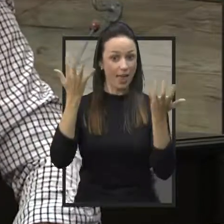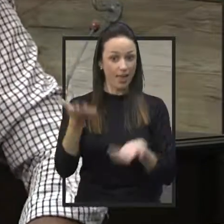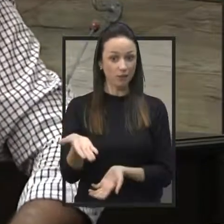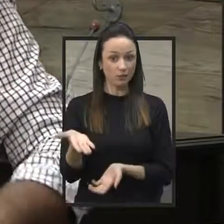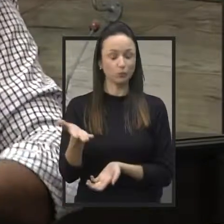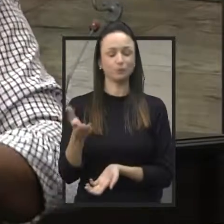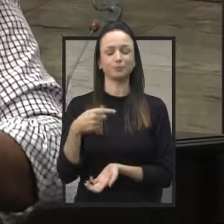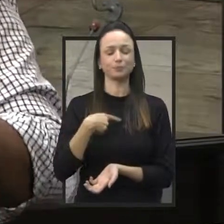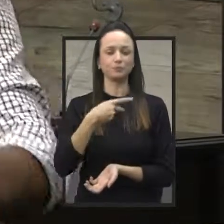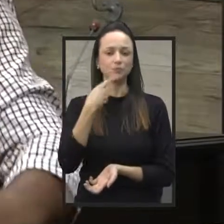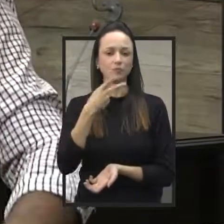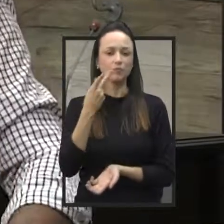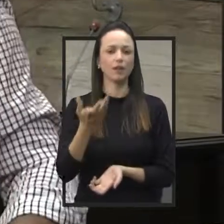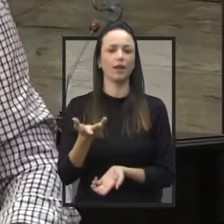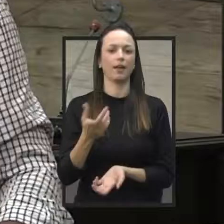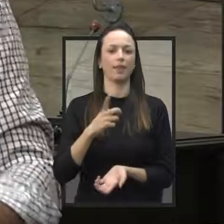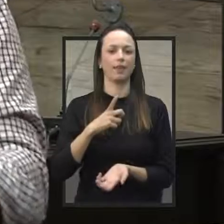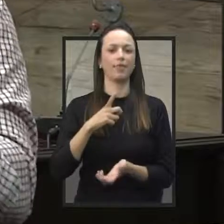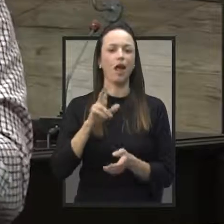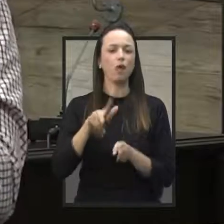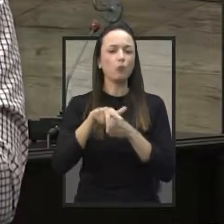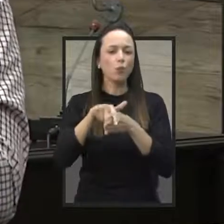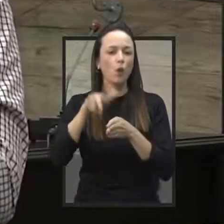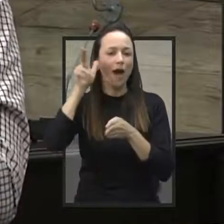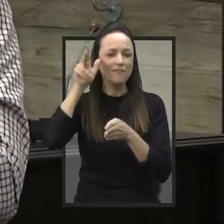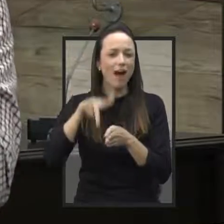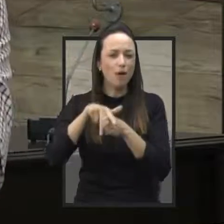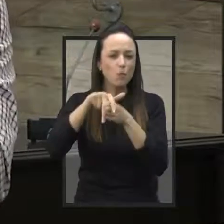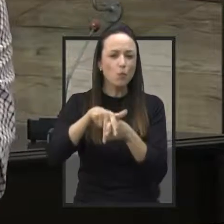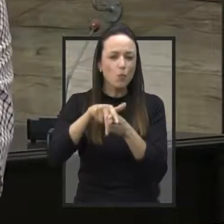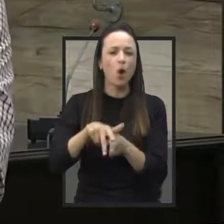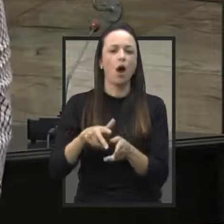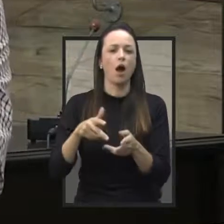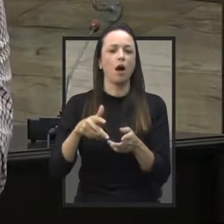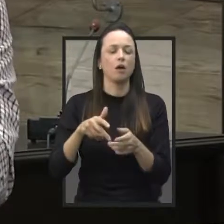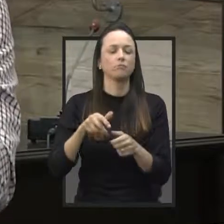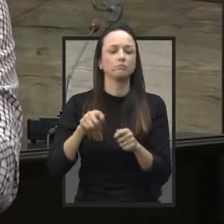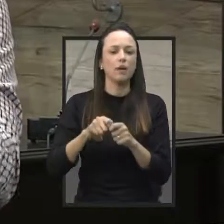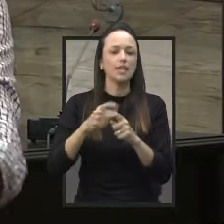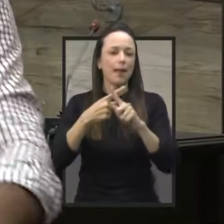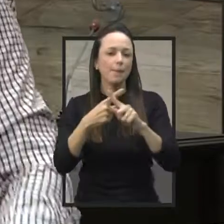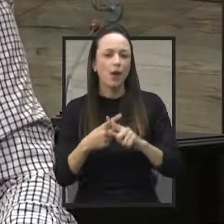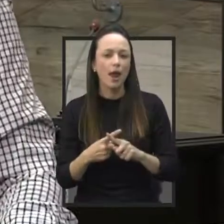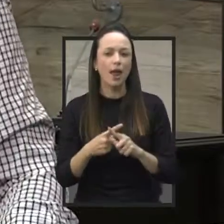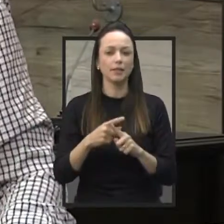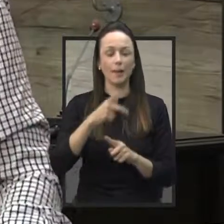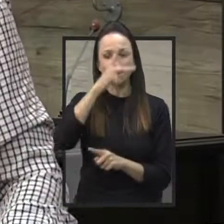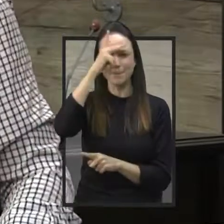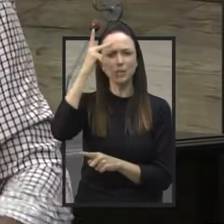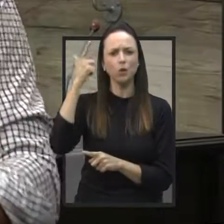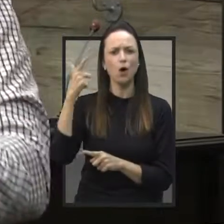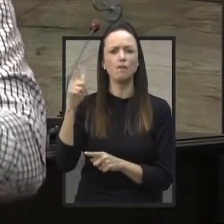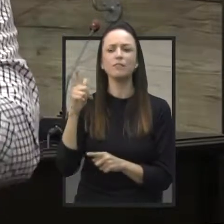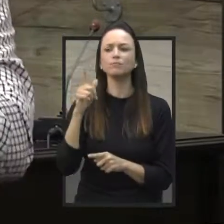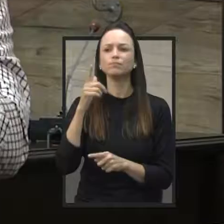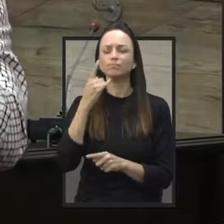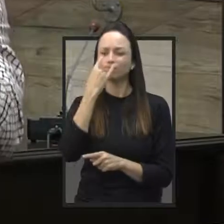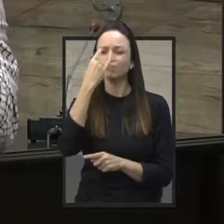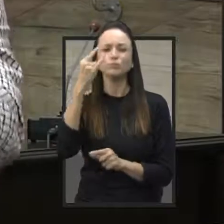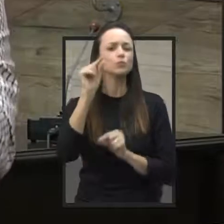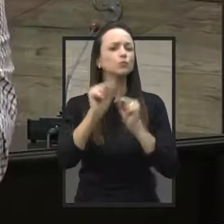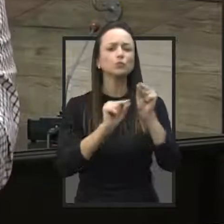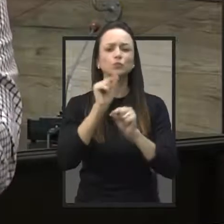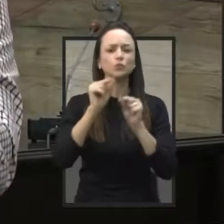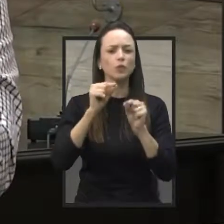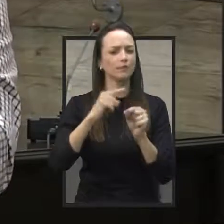aqui, sobre as provas equestres, quando chega um pessoal de fora, o que vai atrair? De vários tipos, a